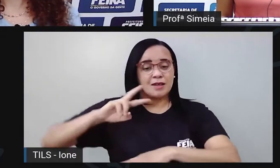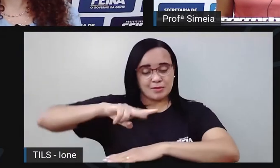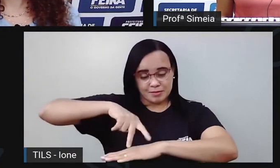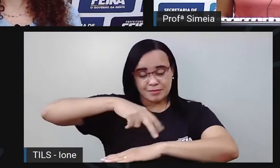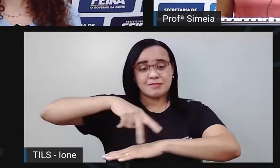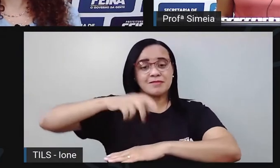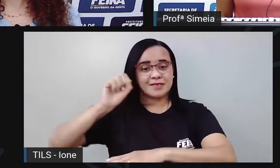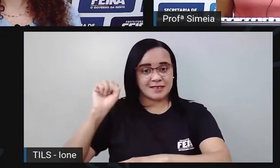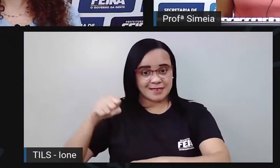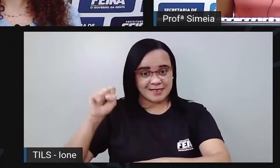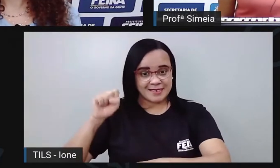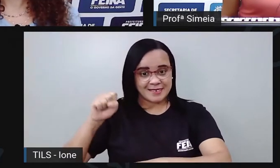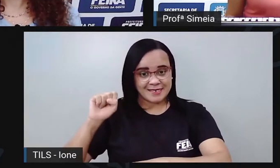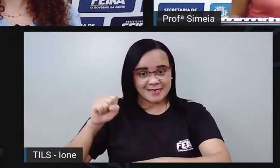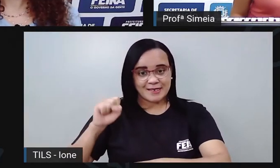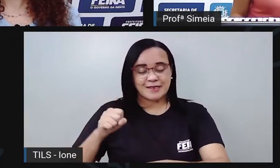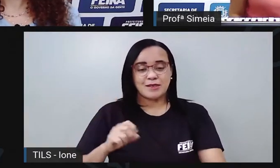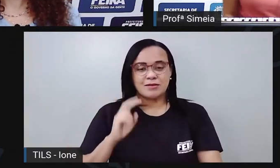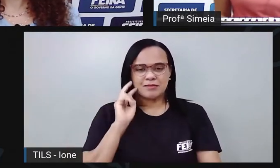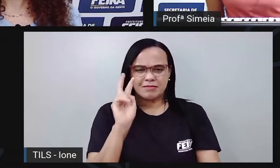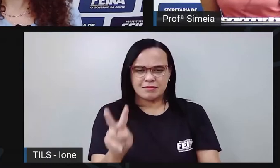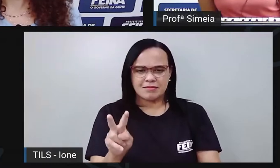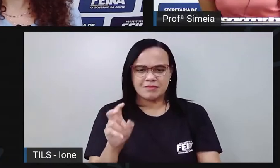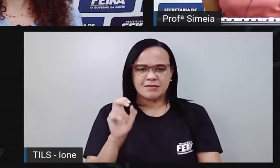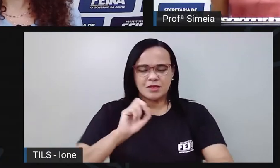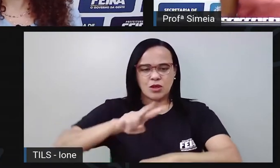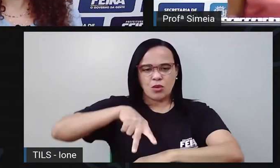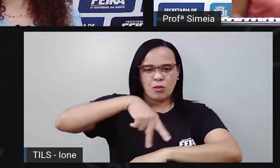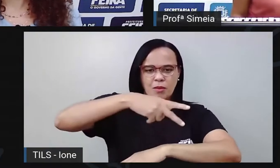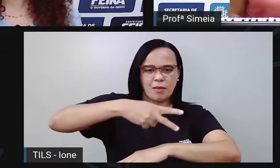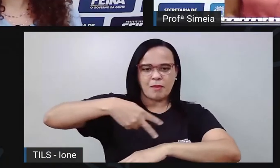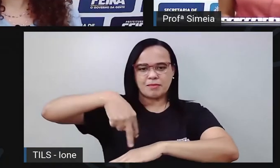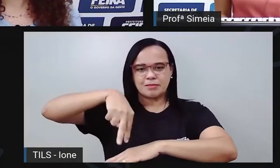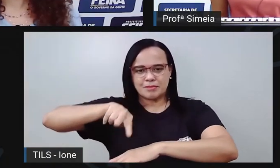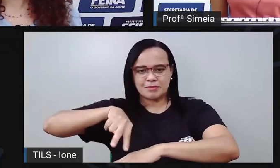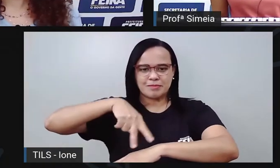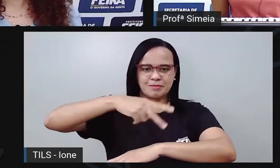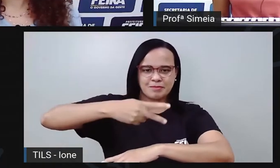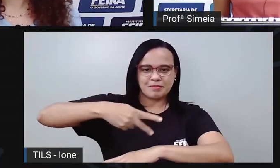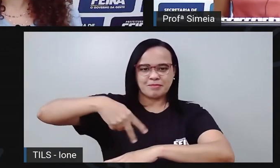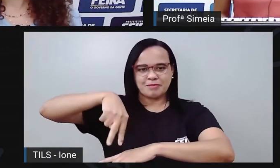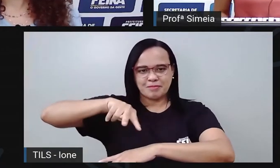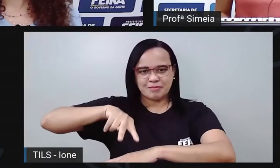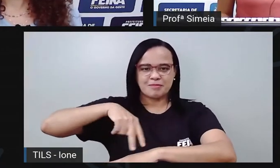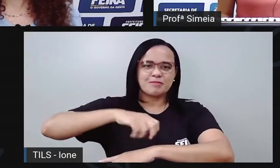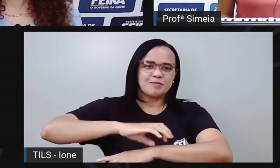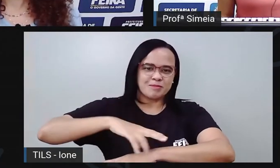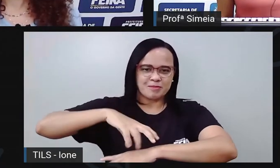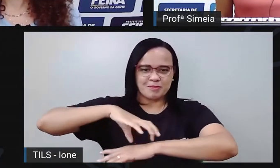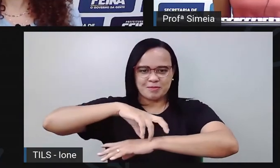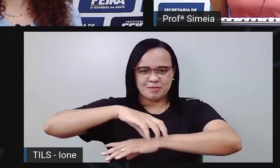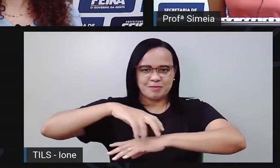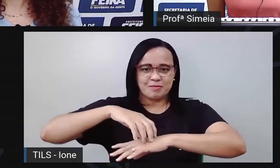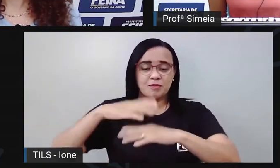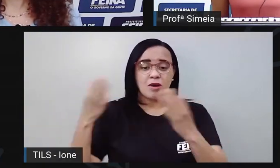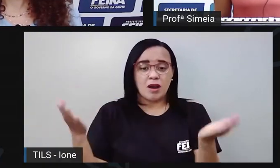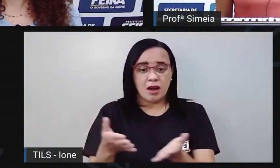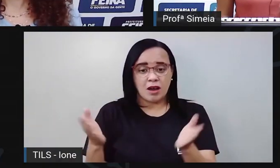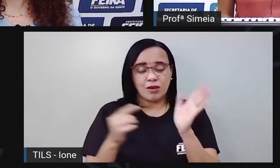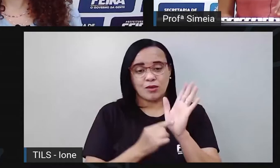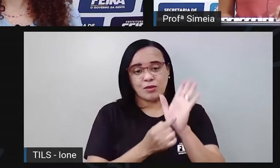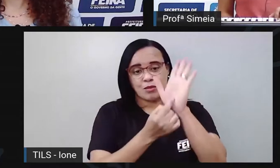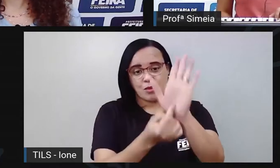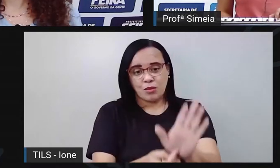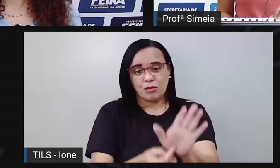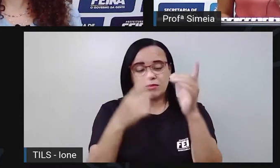quando a gente vai querer criar ela fica de lado e o outro corri pro lado e corre para o outro e agora nós vamos mostrar como é